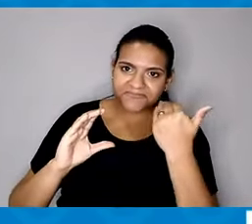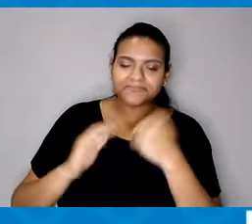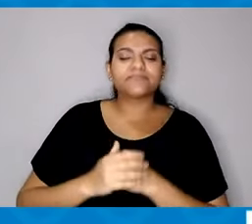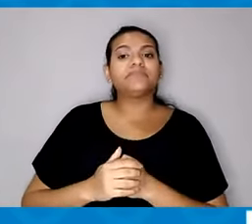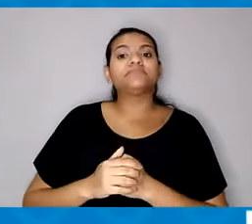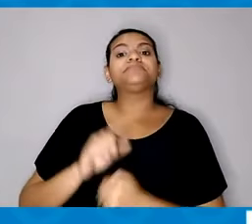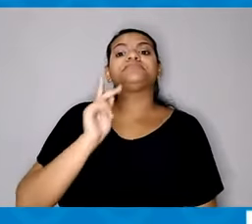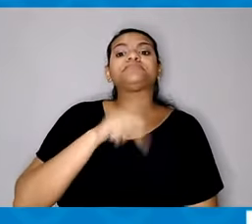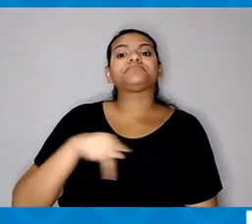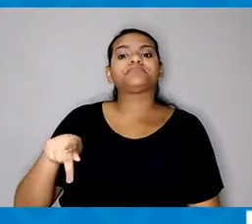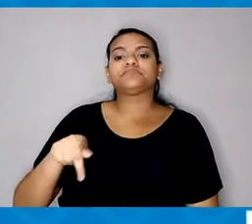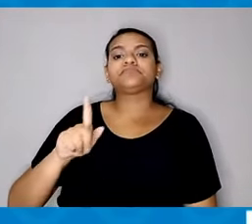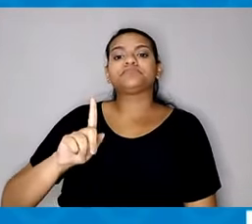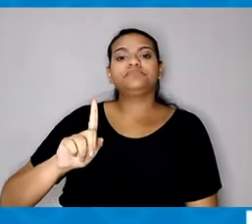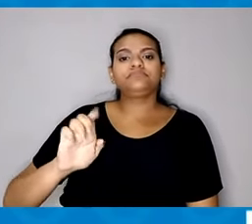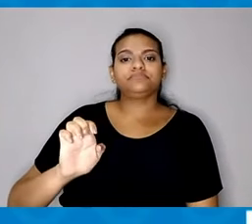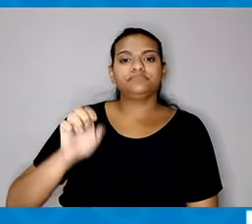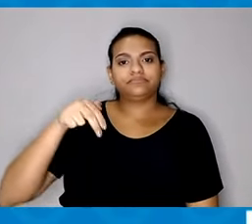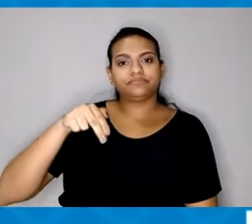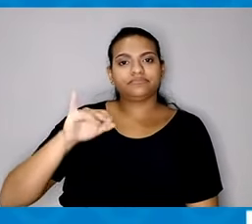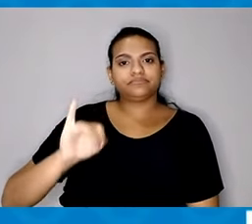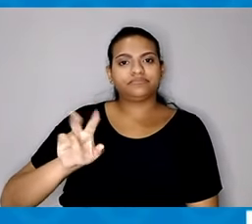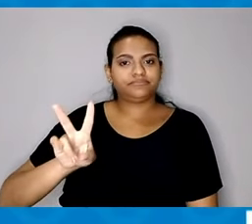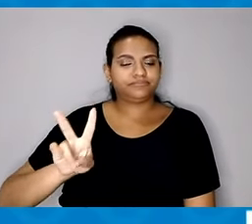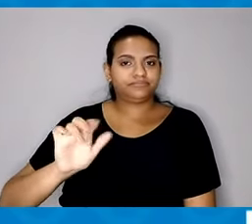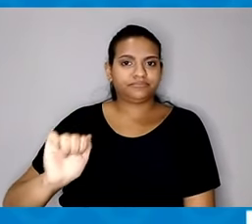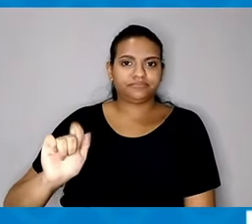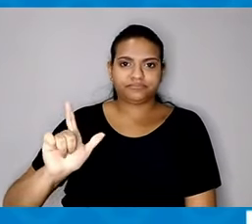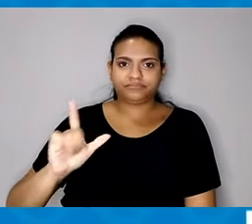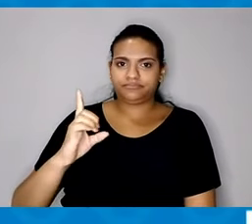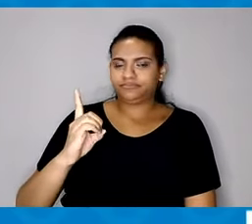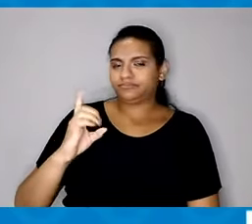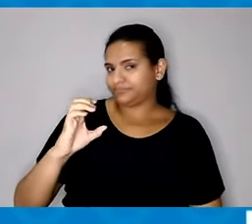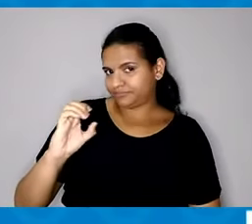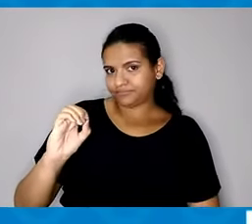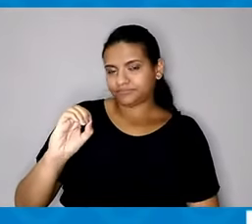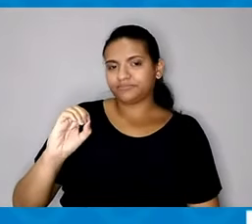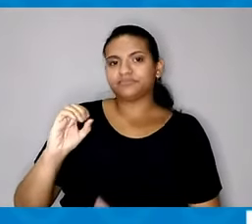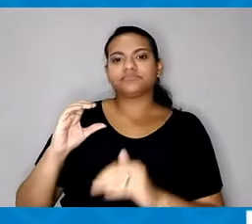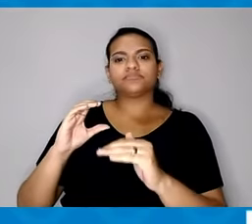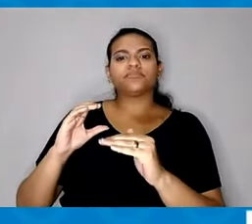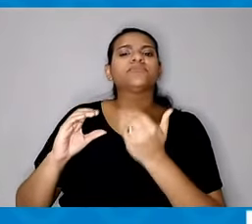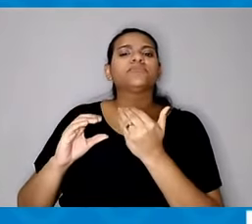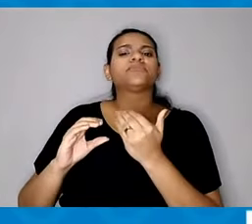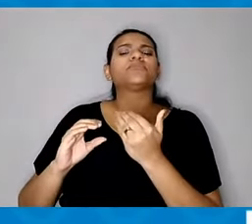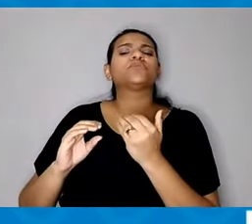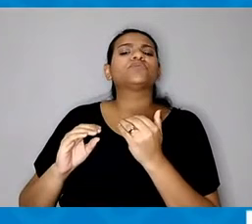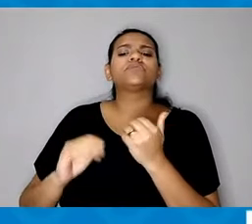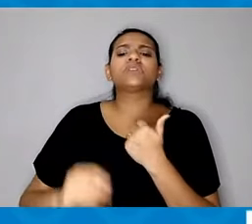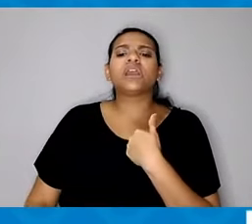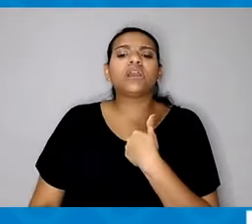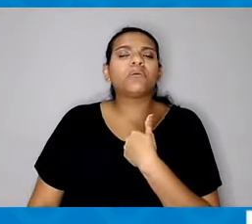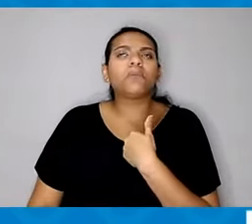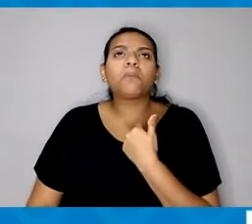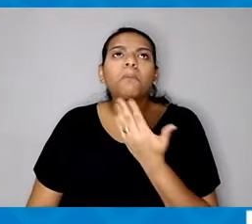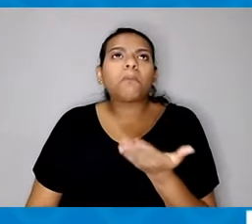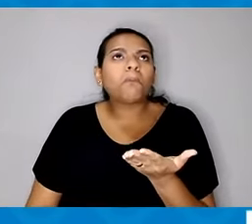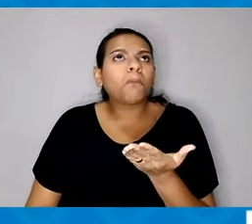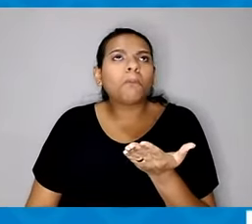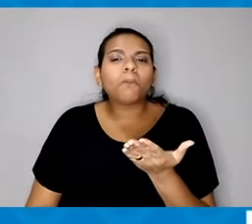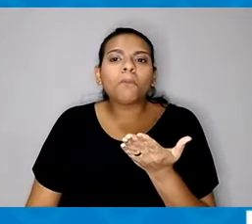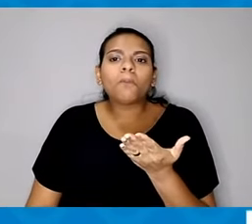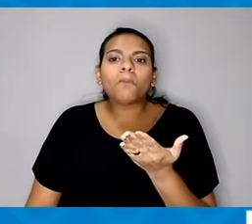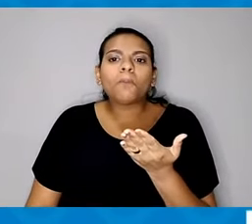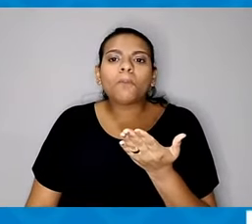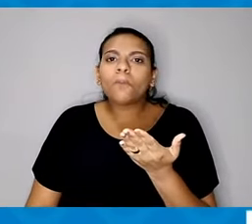professor Genivaldo Lisboa, ele disse o seguinte, que ele ficou sem palavras agora. Foi a primeira vez que alguém me abriu